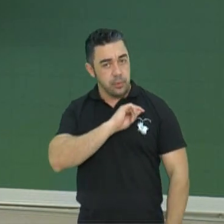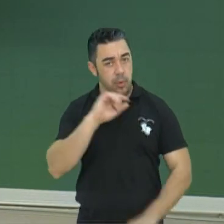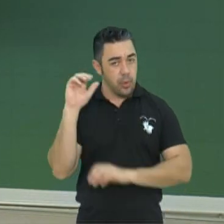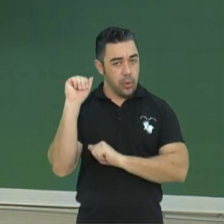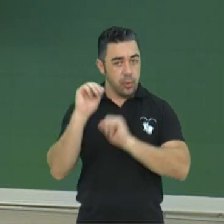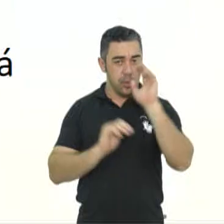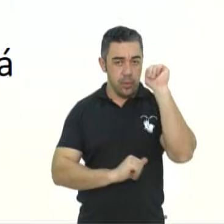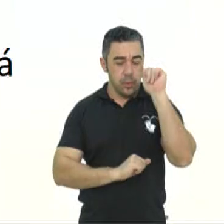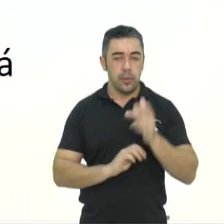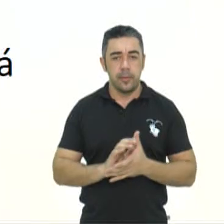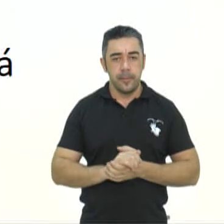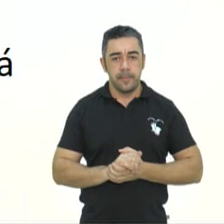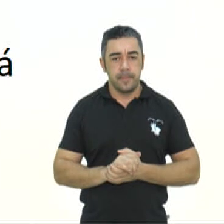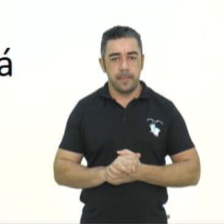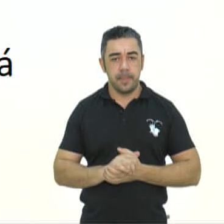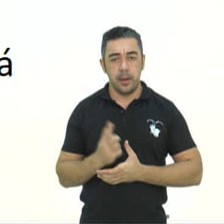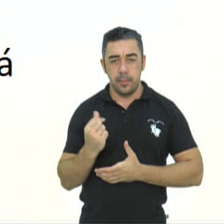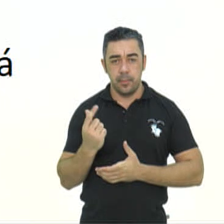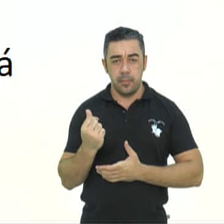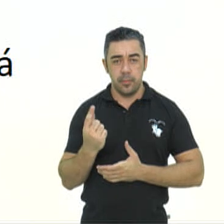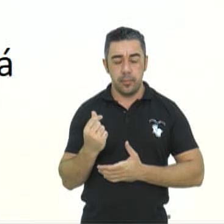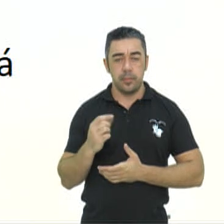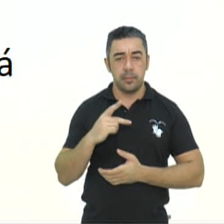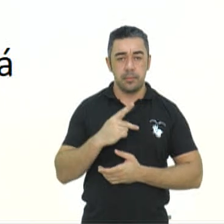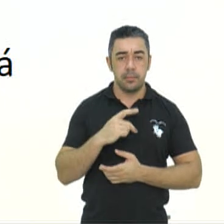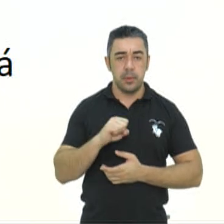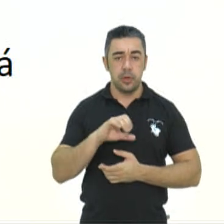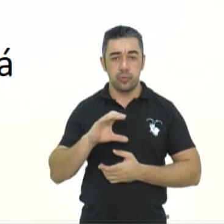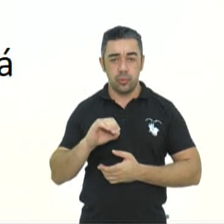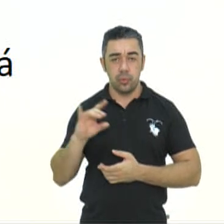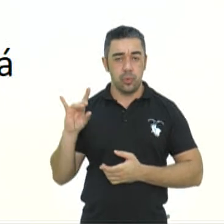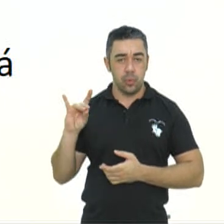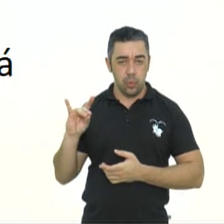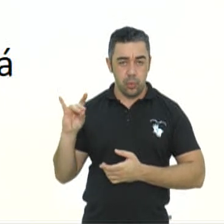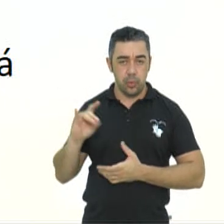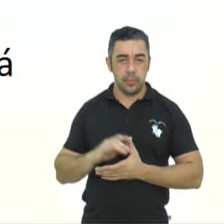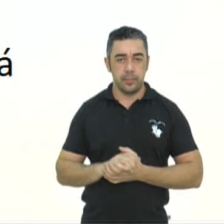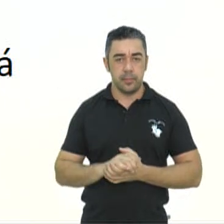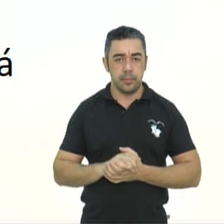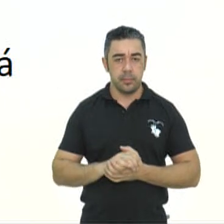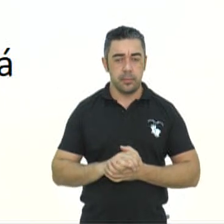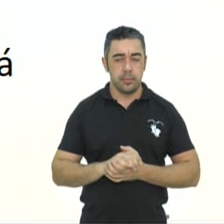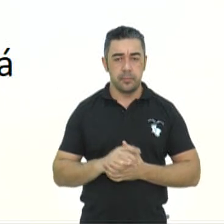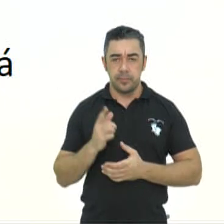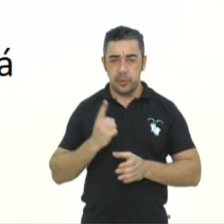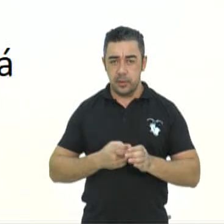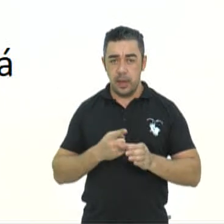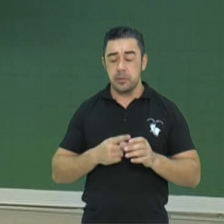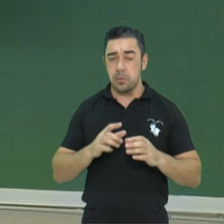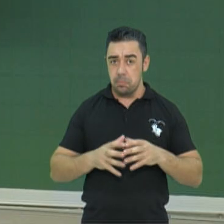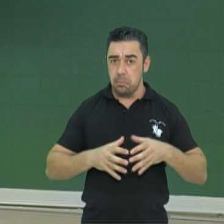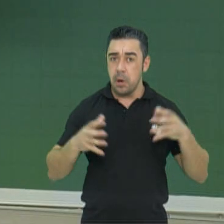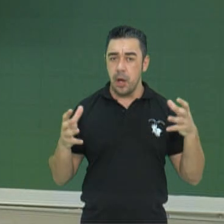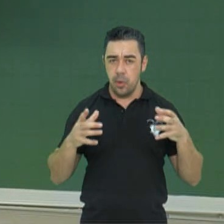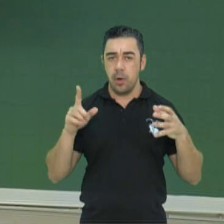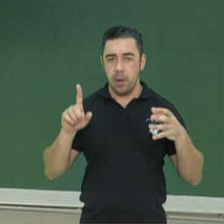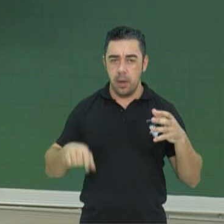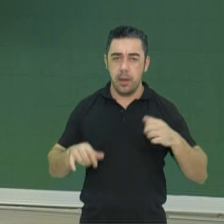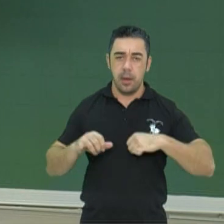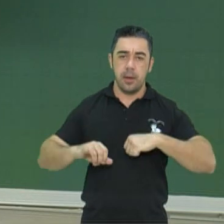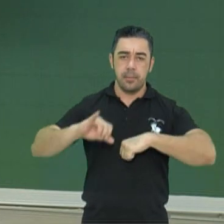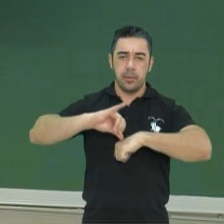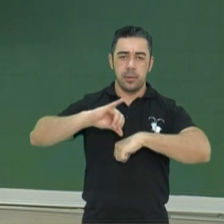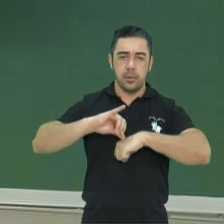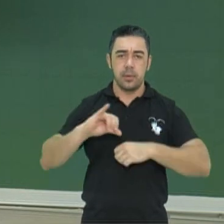La moneda es el peso colombiano. Y la ciudad más populosa y también la capital de Colombia